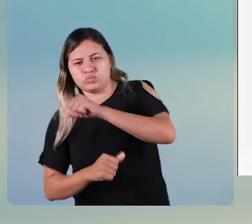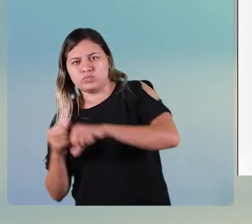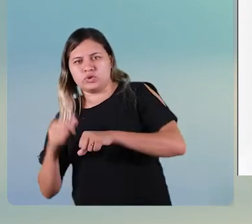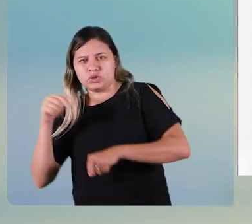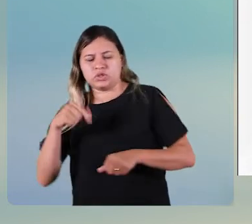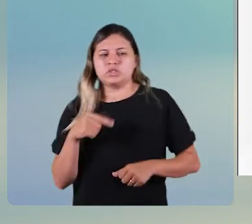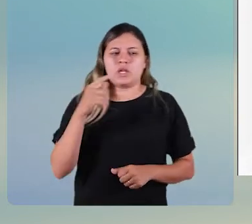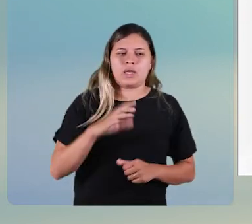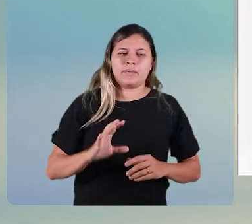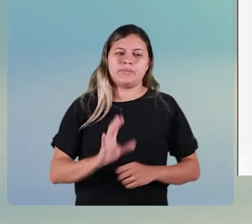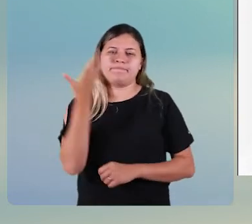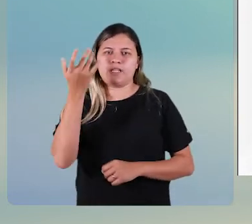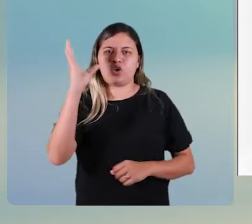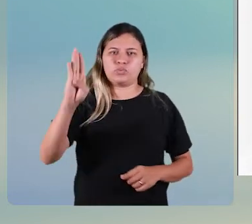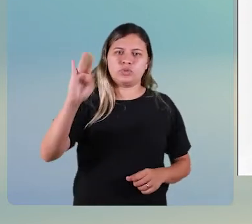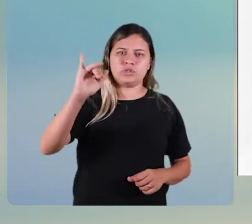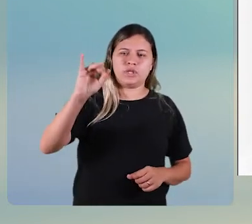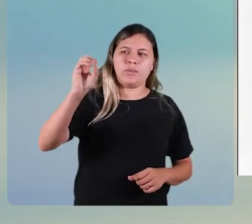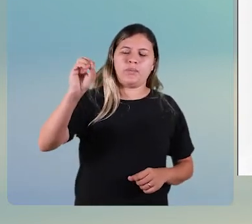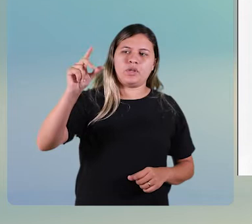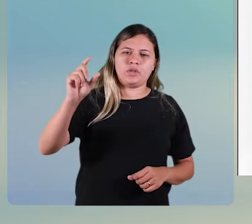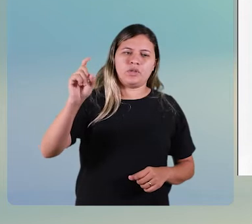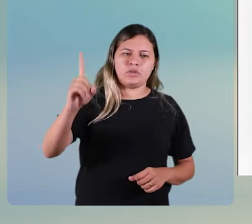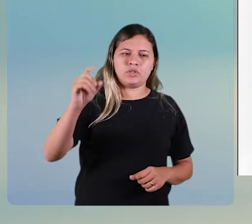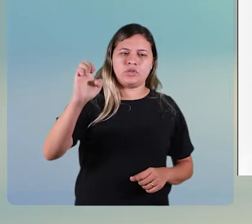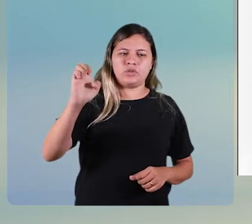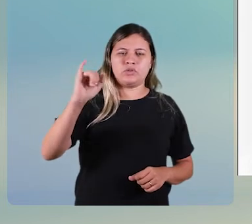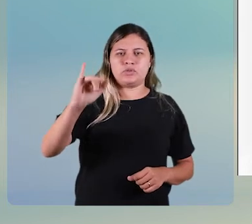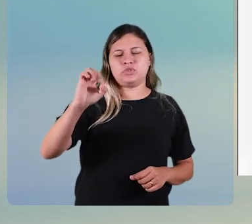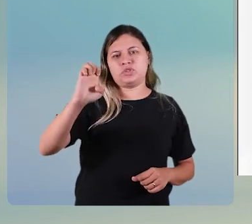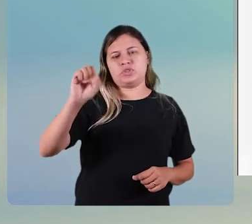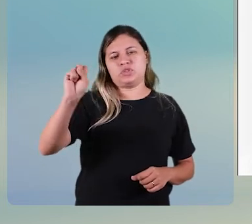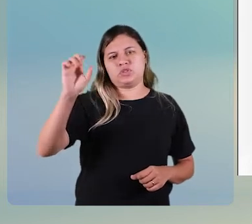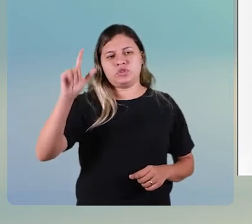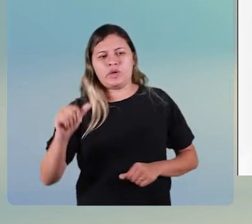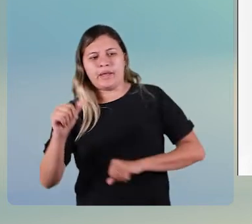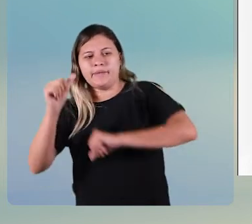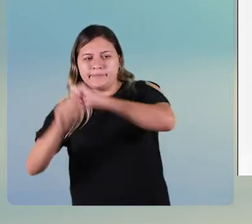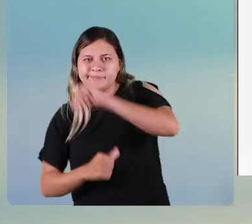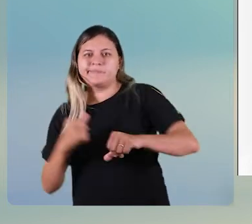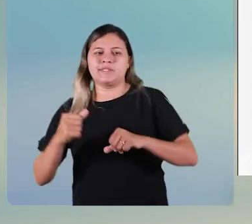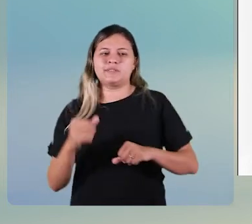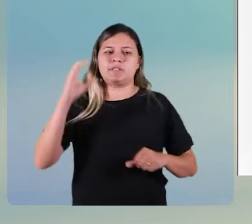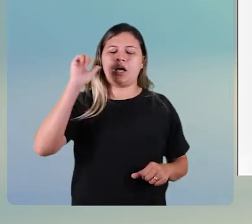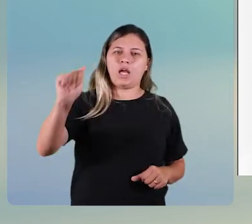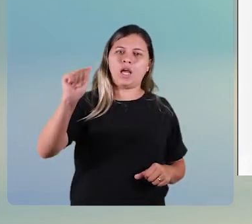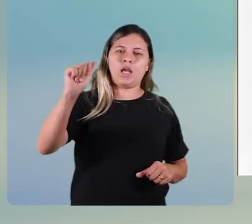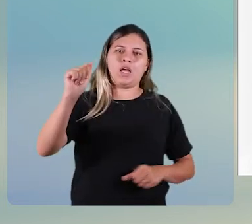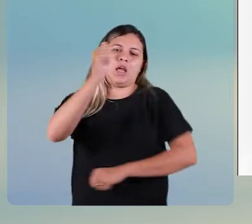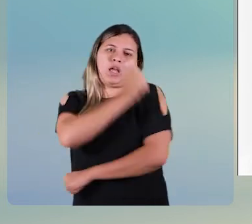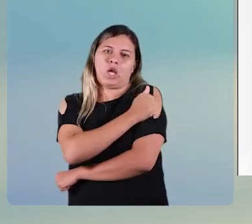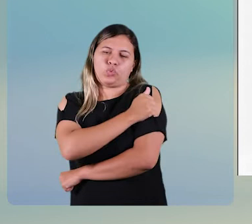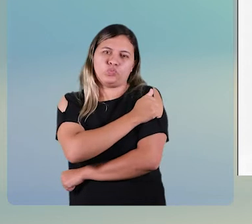éster é o biodiesel, e como subproduto, um álcool, que é o glicerol. Pessoal, o glicerol, chamado também